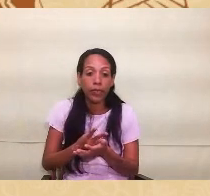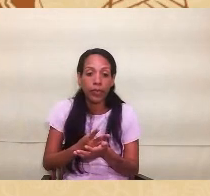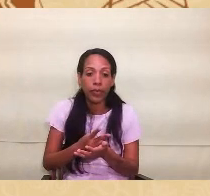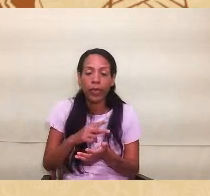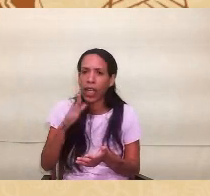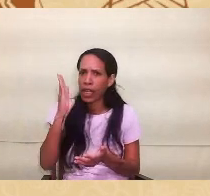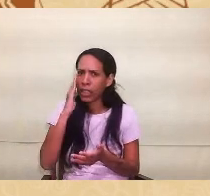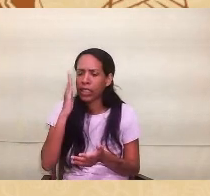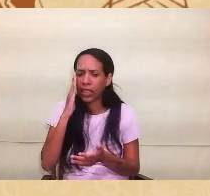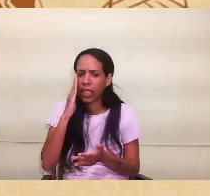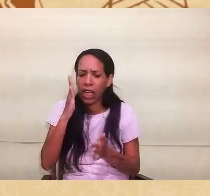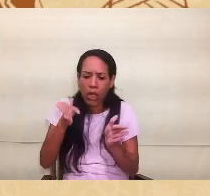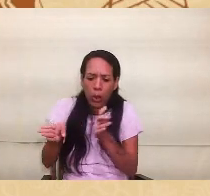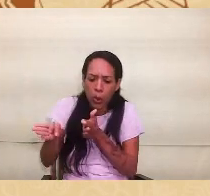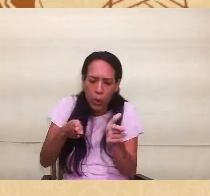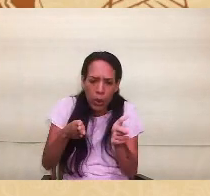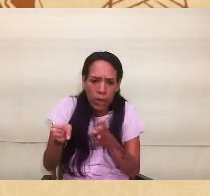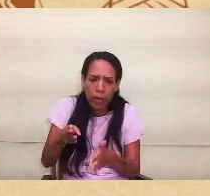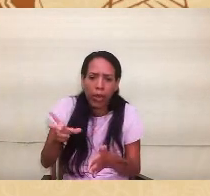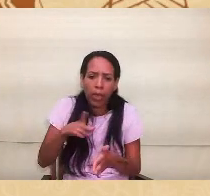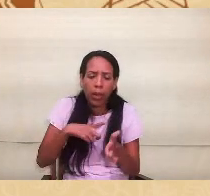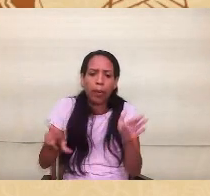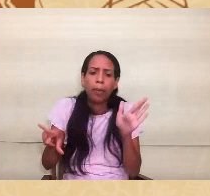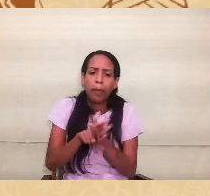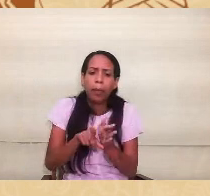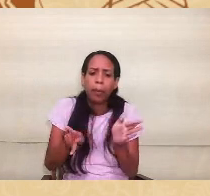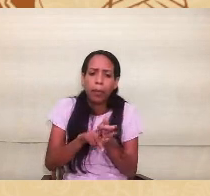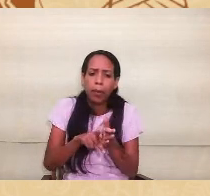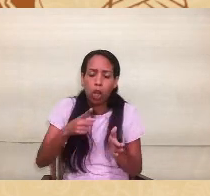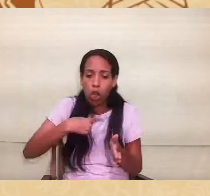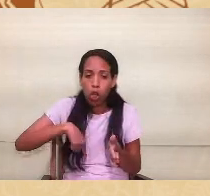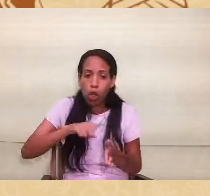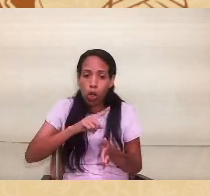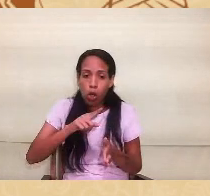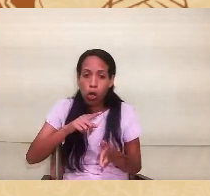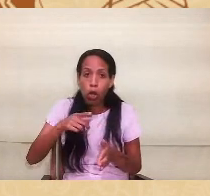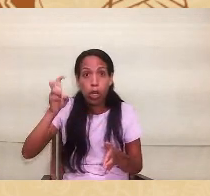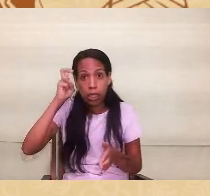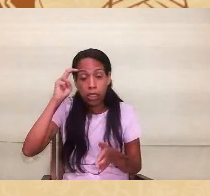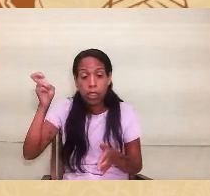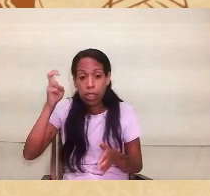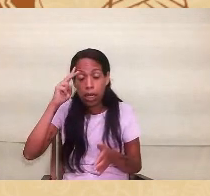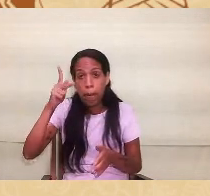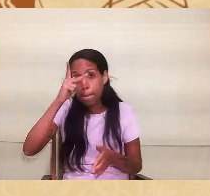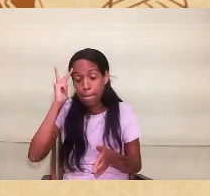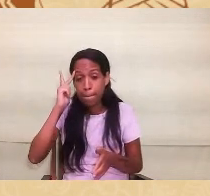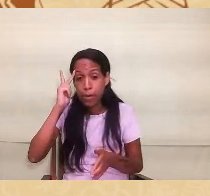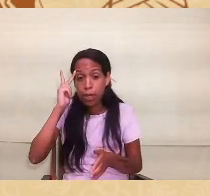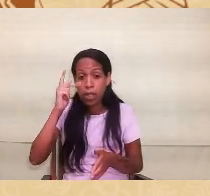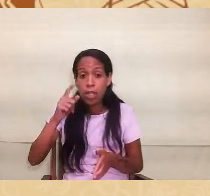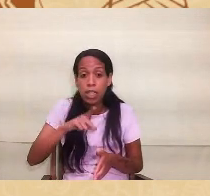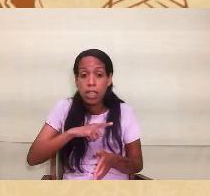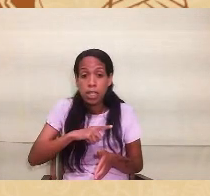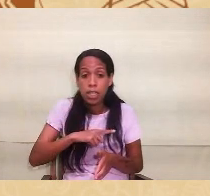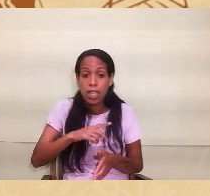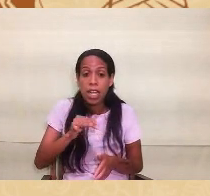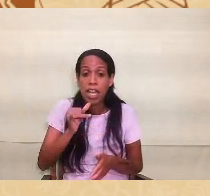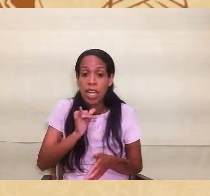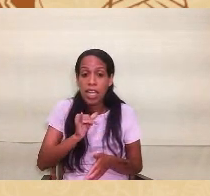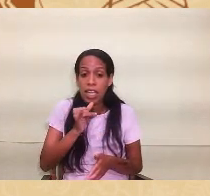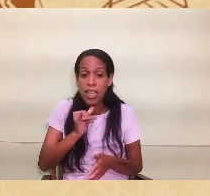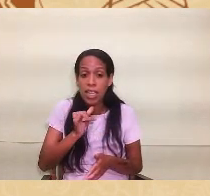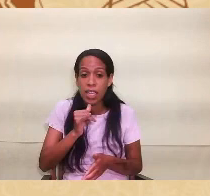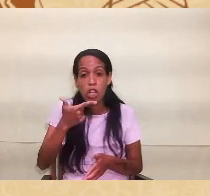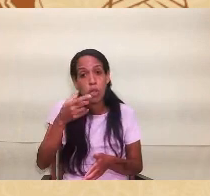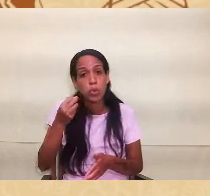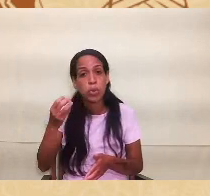mim, o caminho tem que ser da autonomia. Só que nós, como somos mais de 300 povos, você tem povo que tem, por exemplo, 200